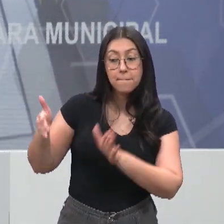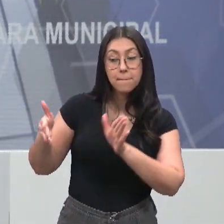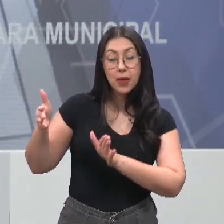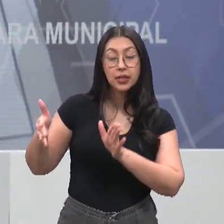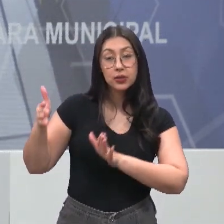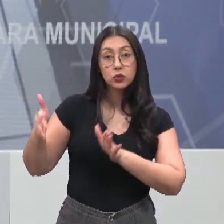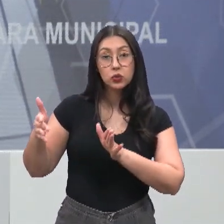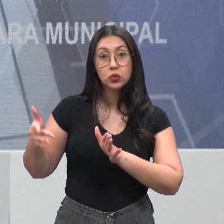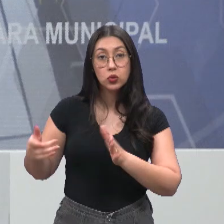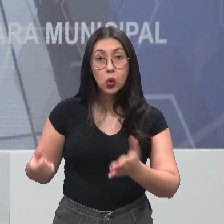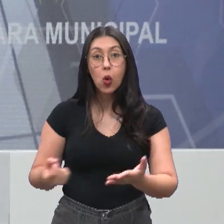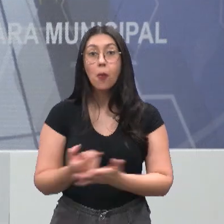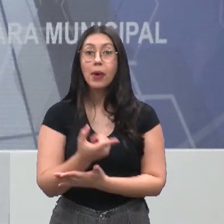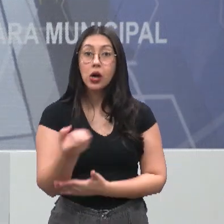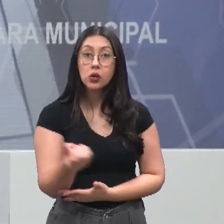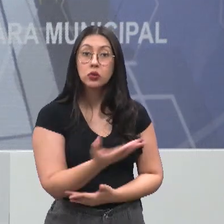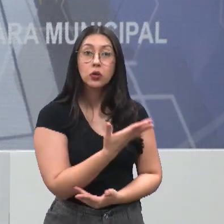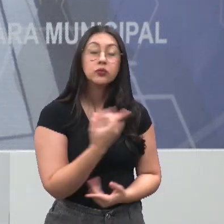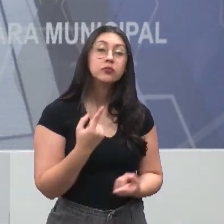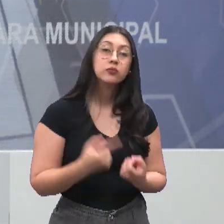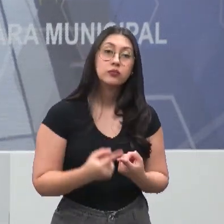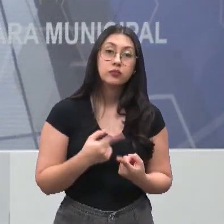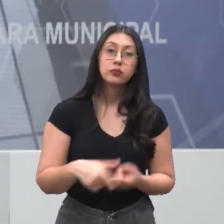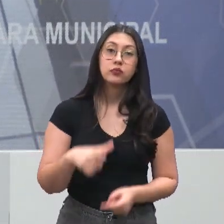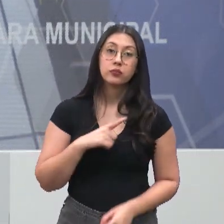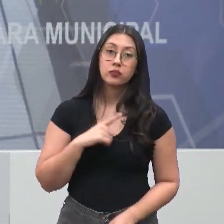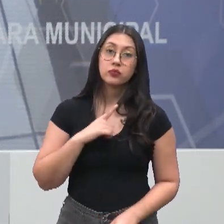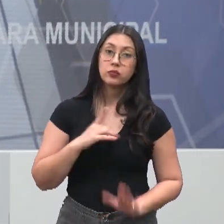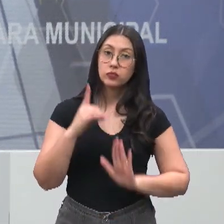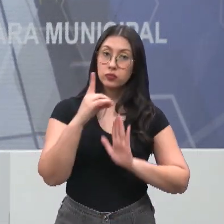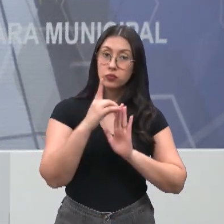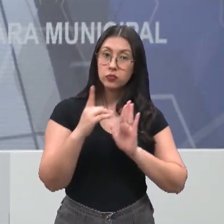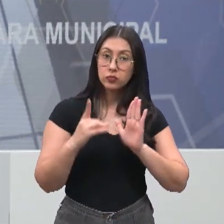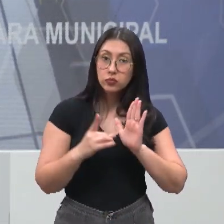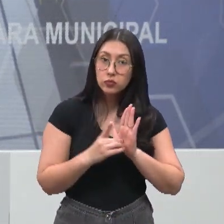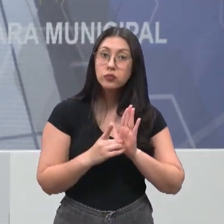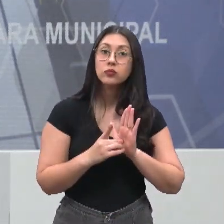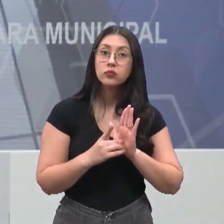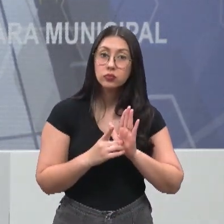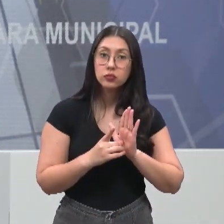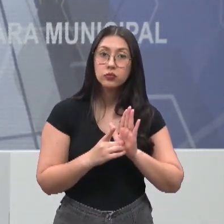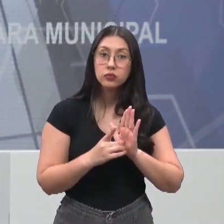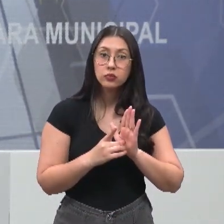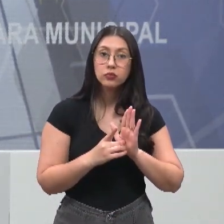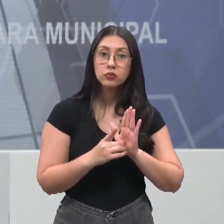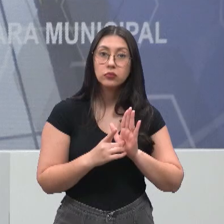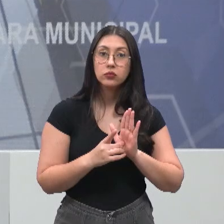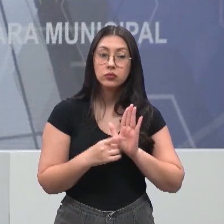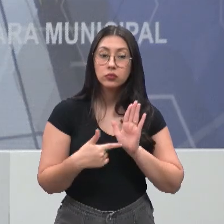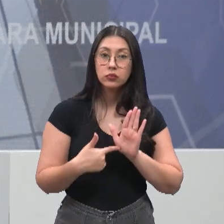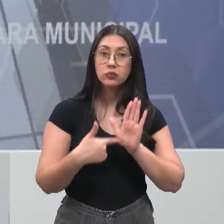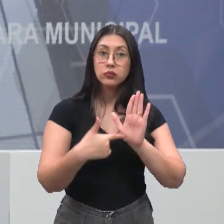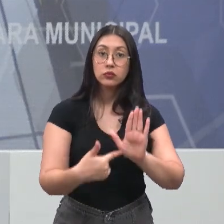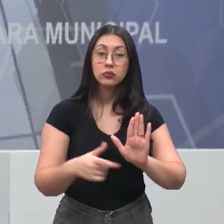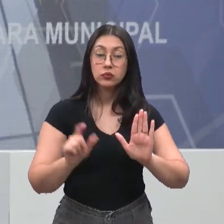era necessário porque tem um decreto que vai valer até o meio do ano que vem, e foi colocado para o prefeito